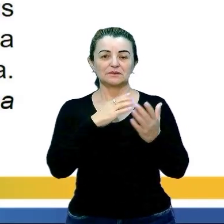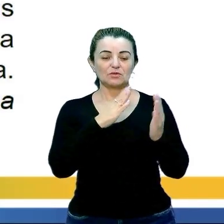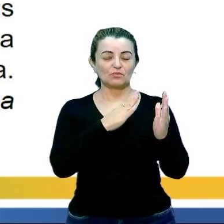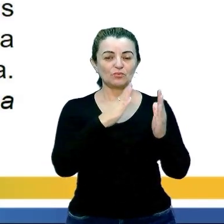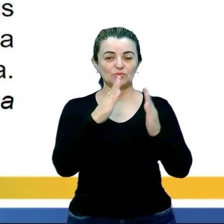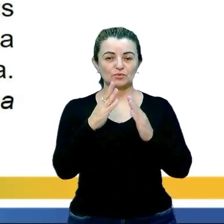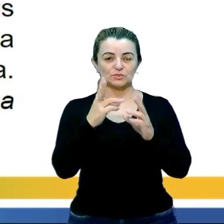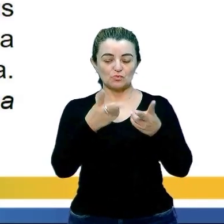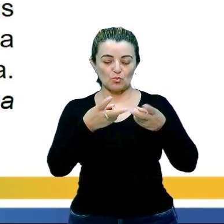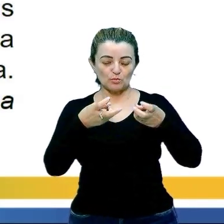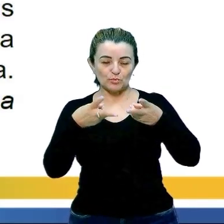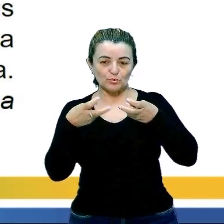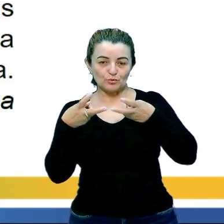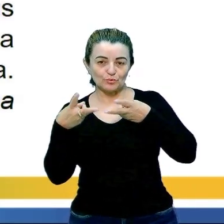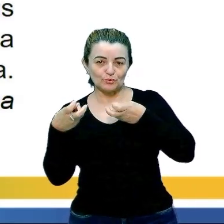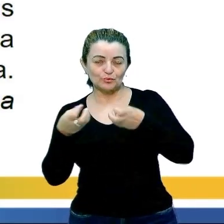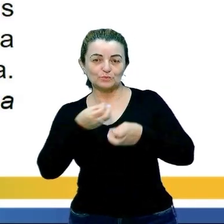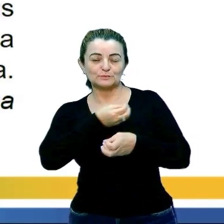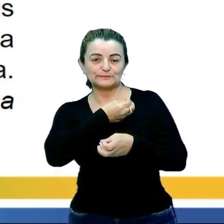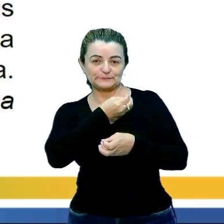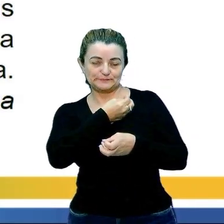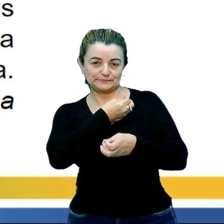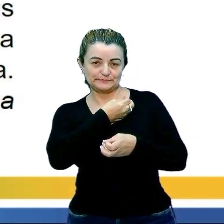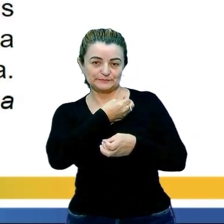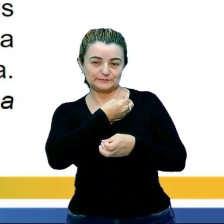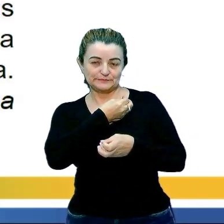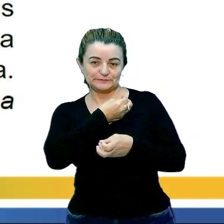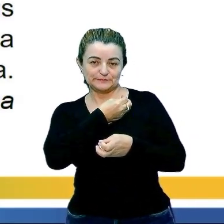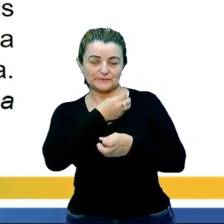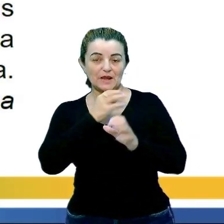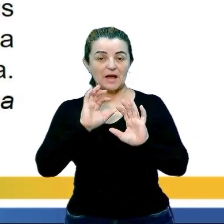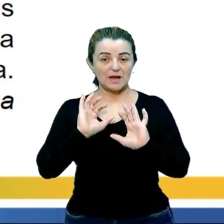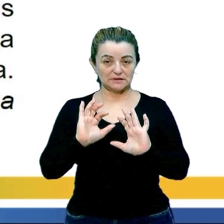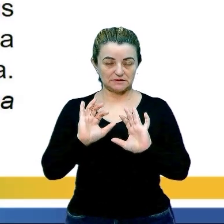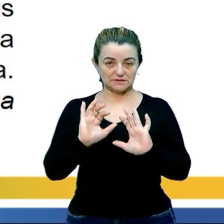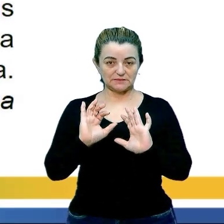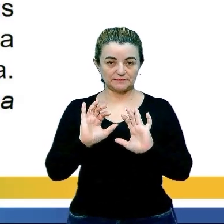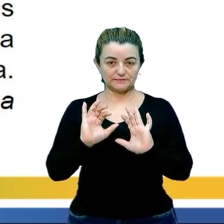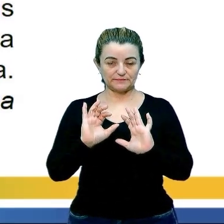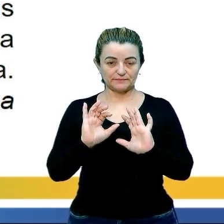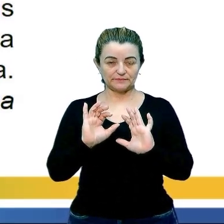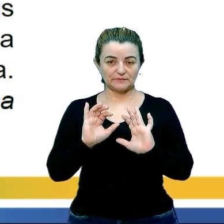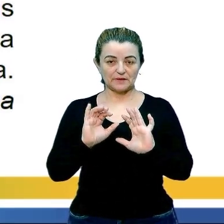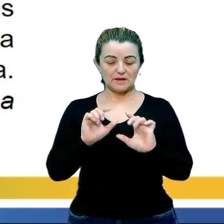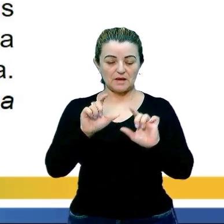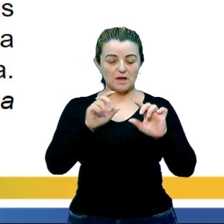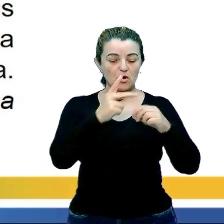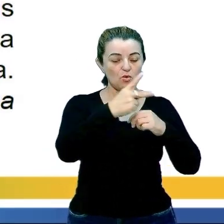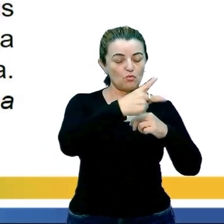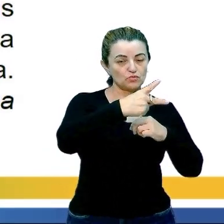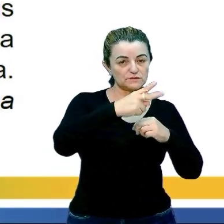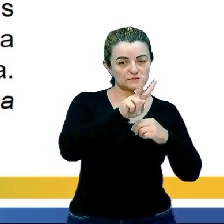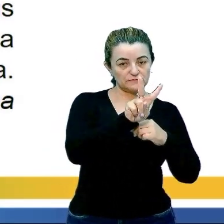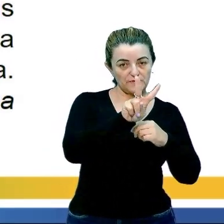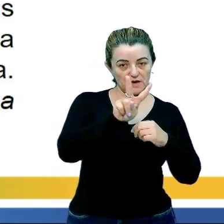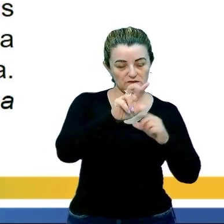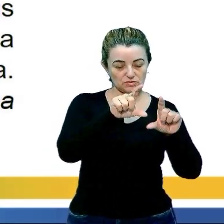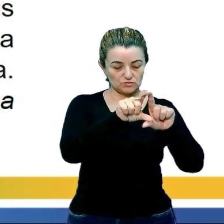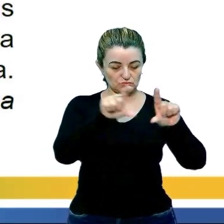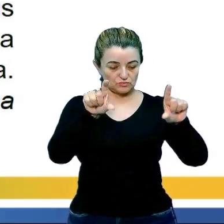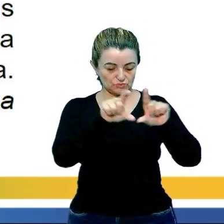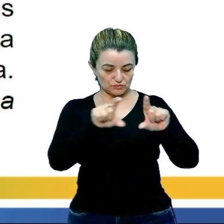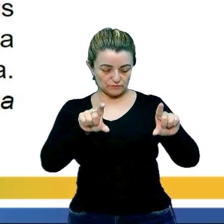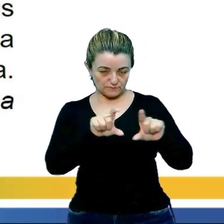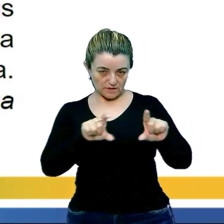pequenas observações sobre a vida. Nessa perspectiva, os versos do poema Da